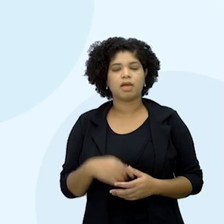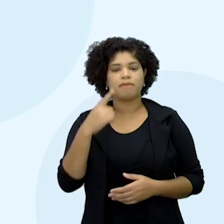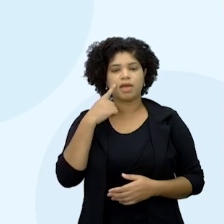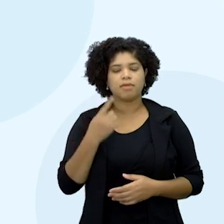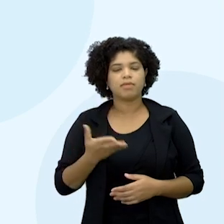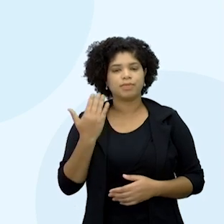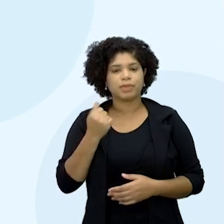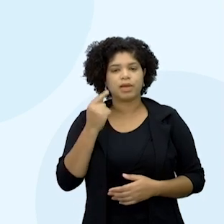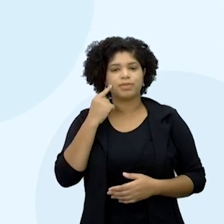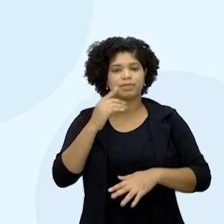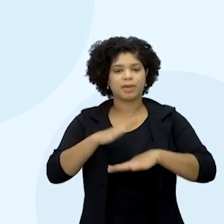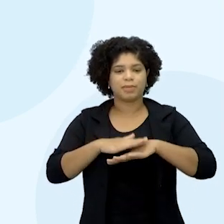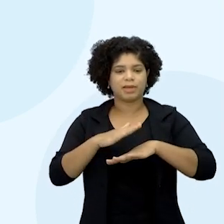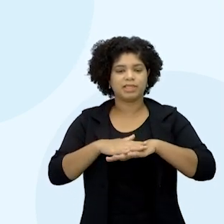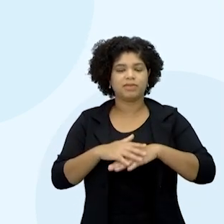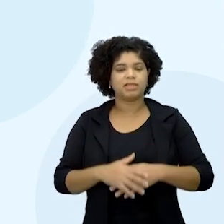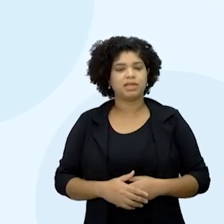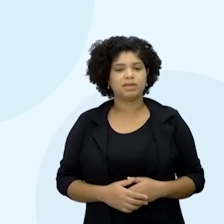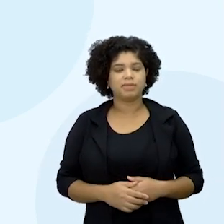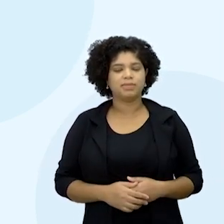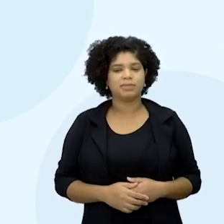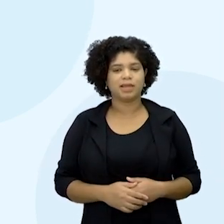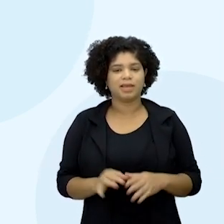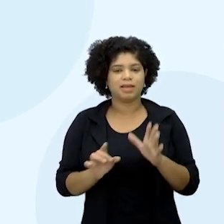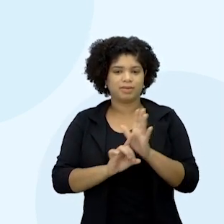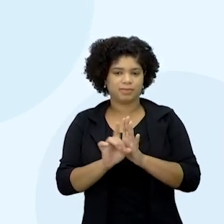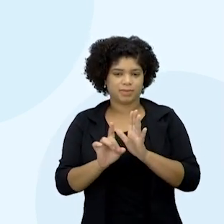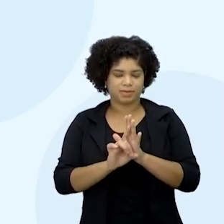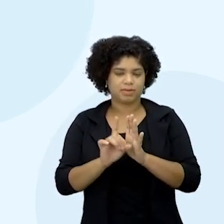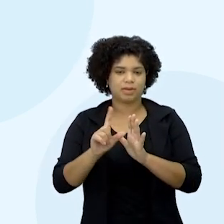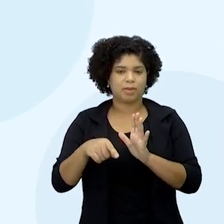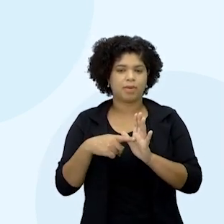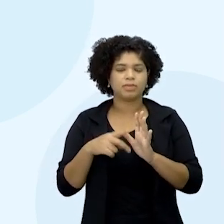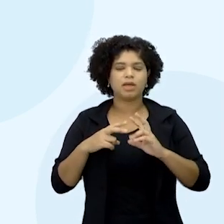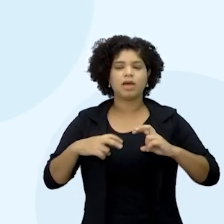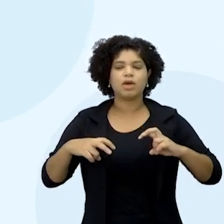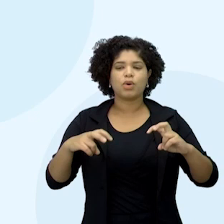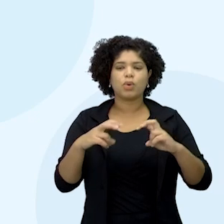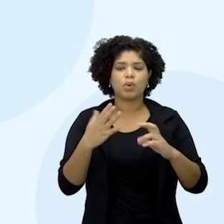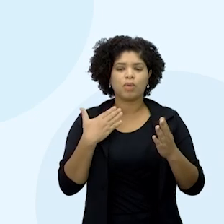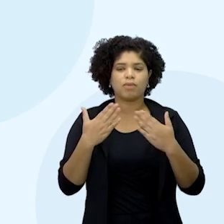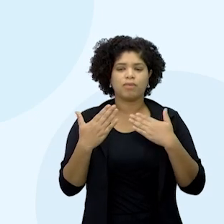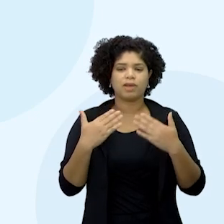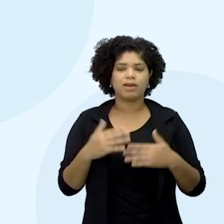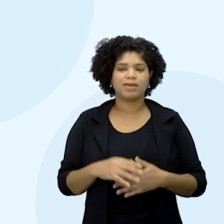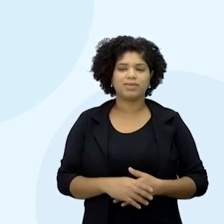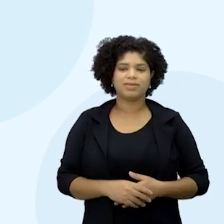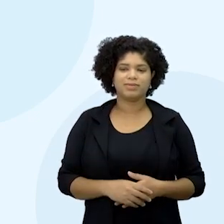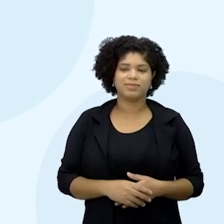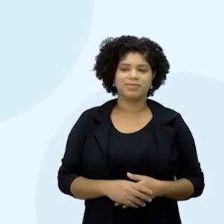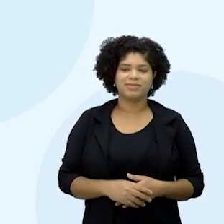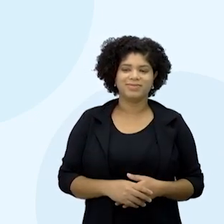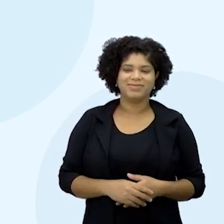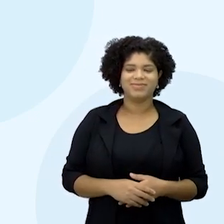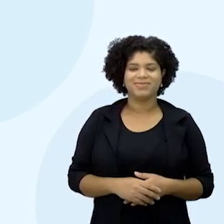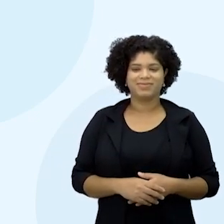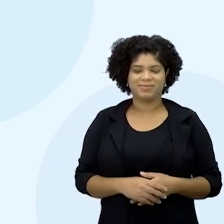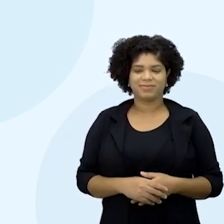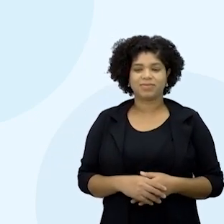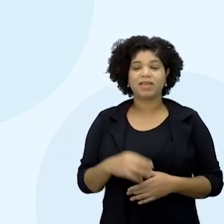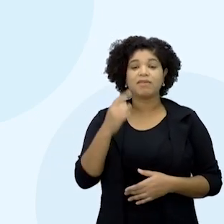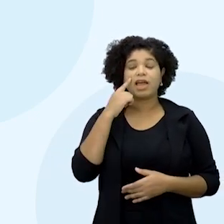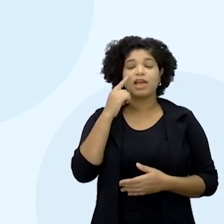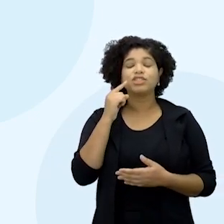Vamos lá. Pergunta norteadora para essa nossa roda de conversa, beleza? Olha só. Quais as